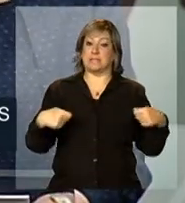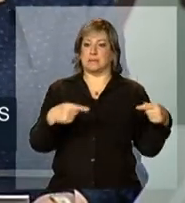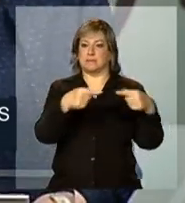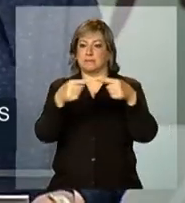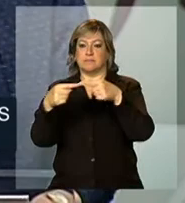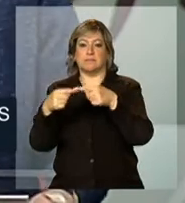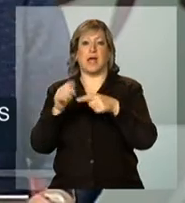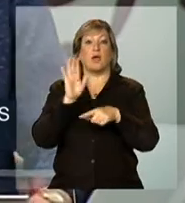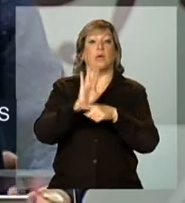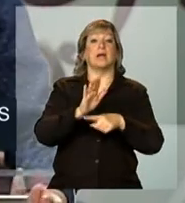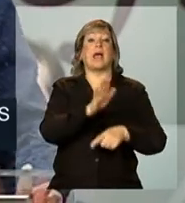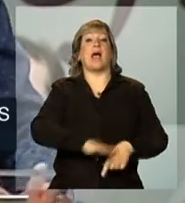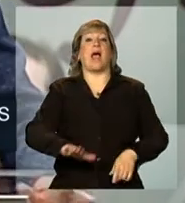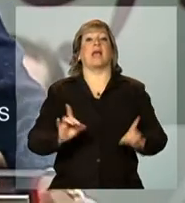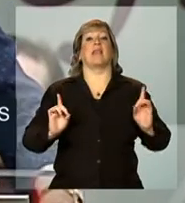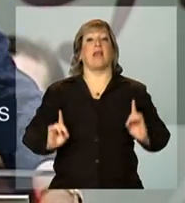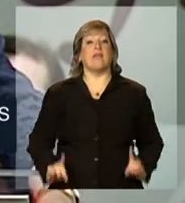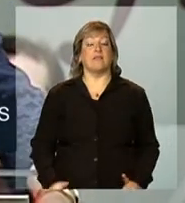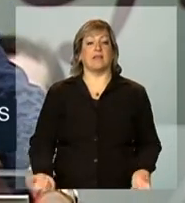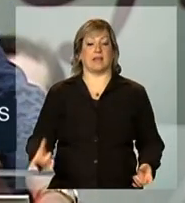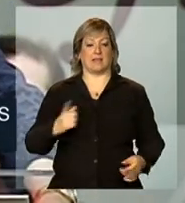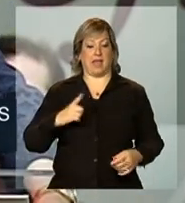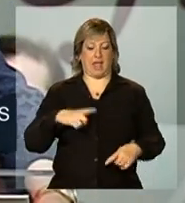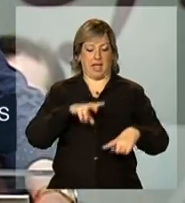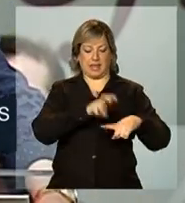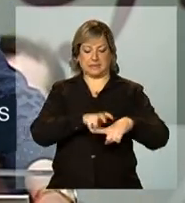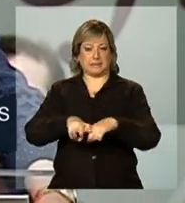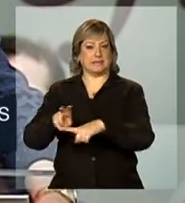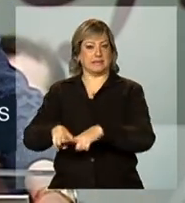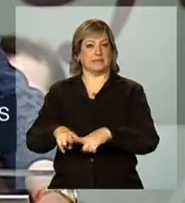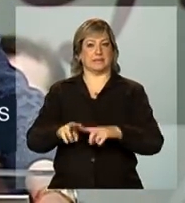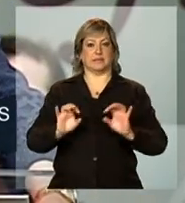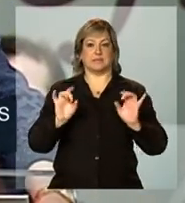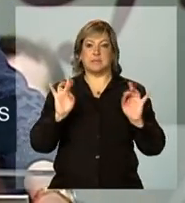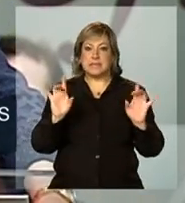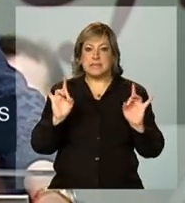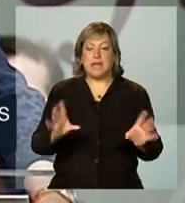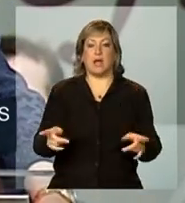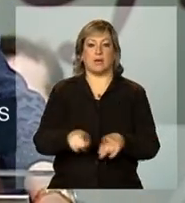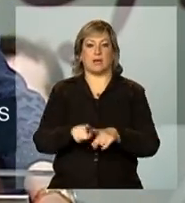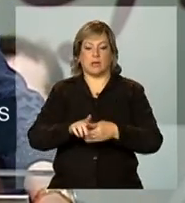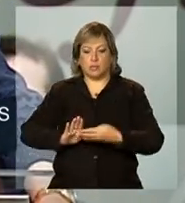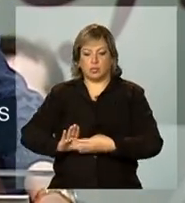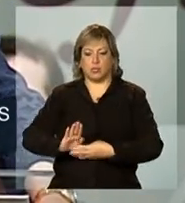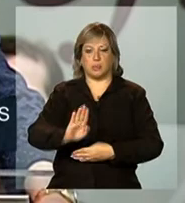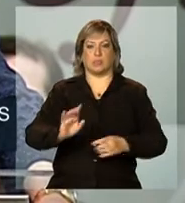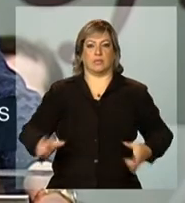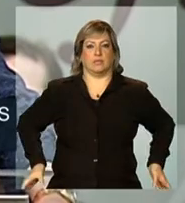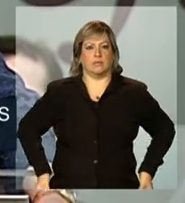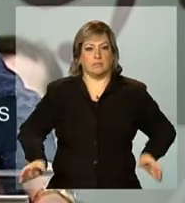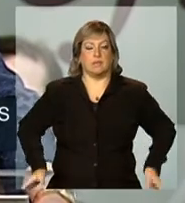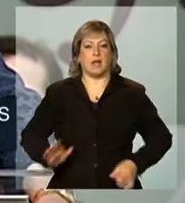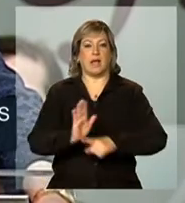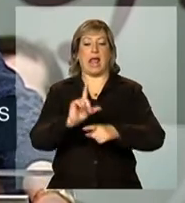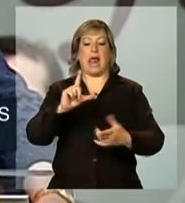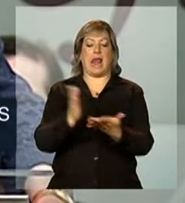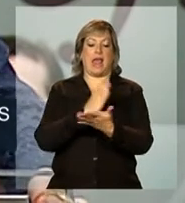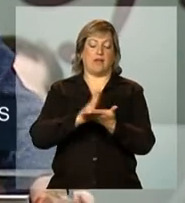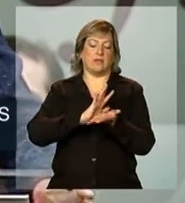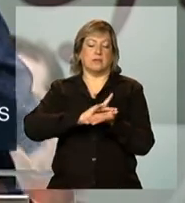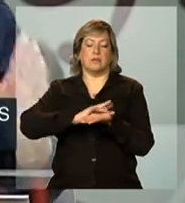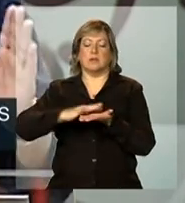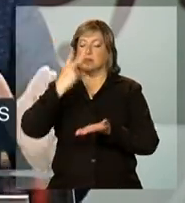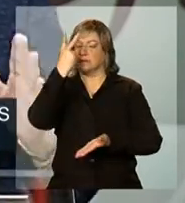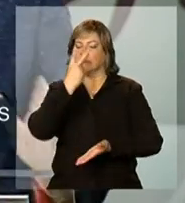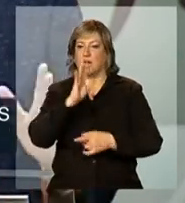adaptadas para as crianças com deficiência, com carteiras diferenciadas, rampas para acesso, salas de aula, livros em braille,